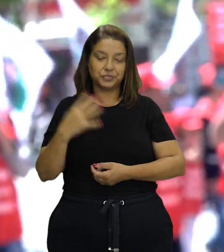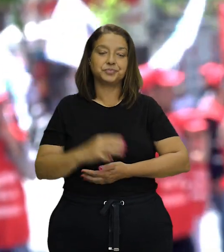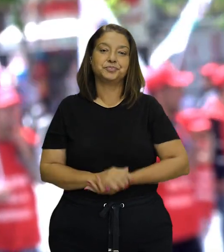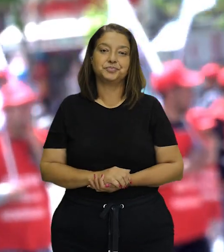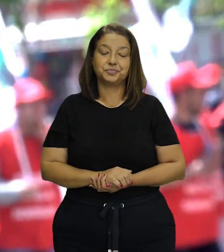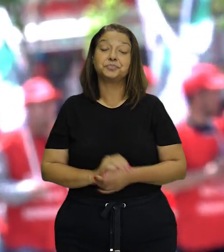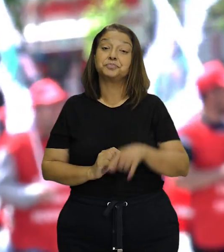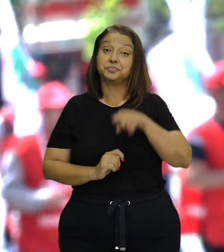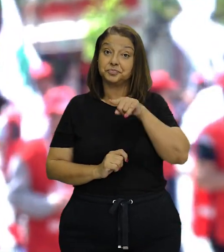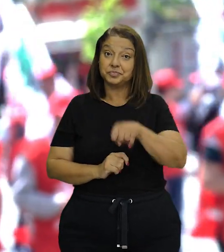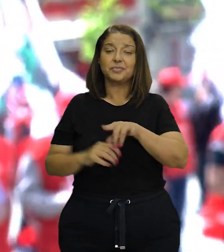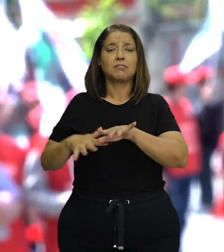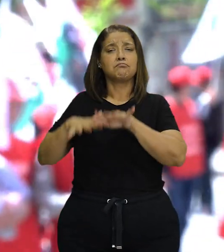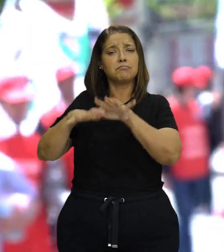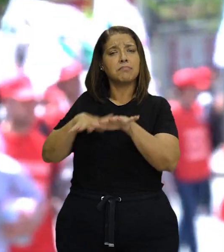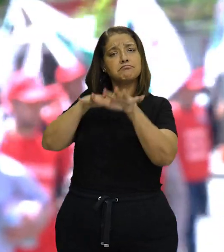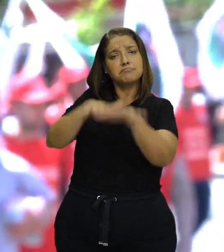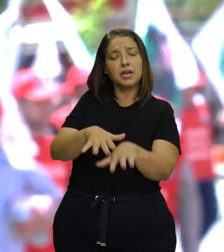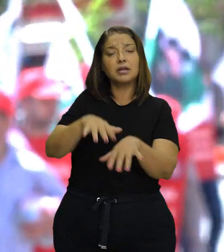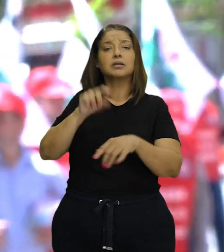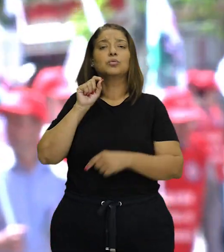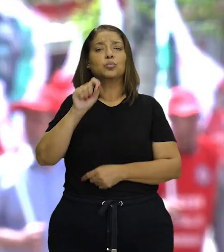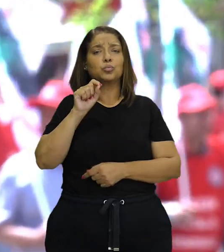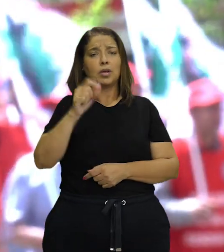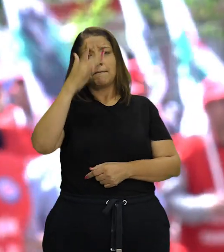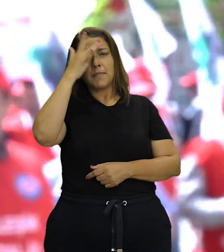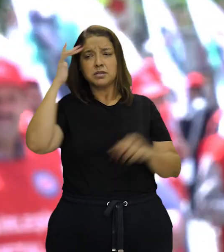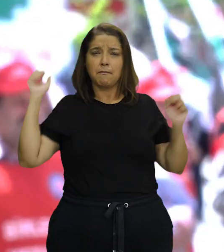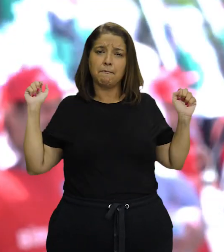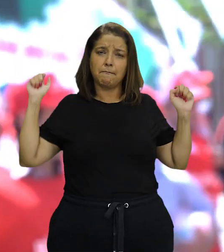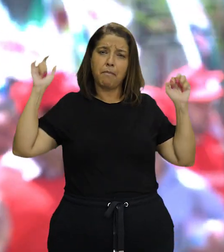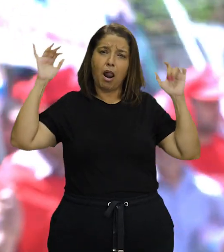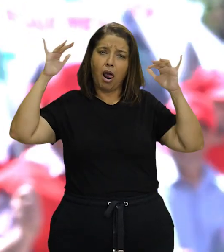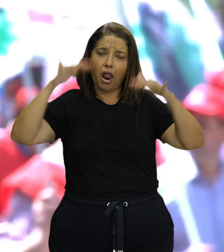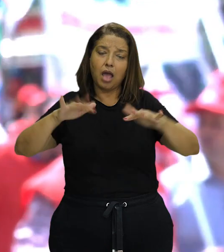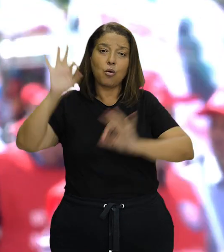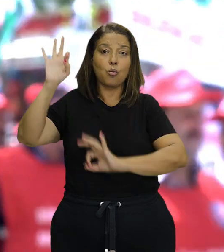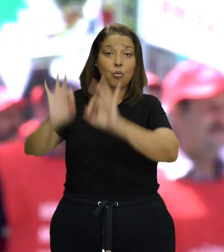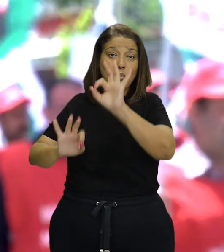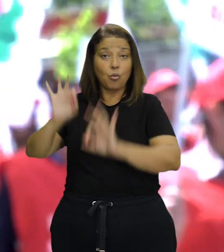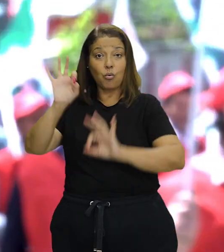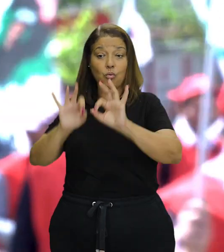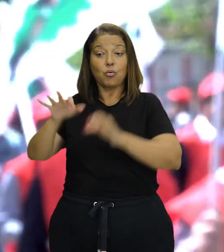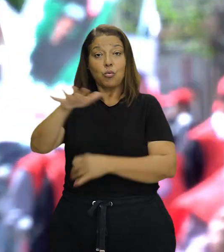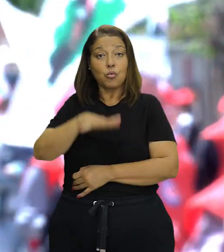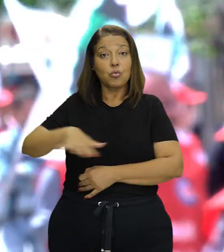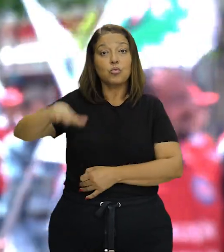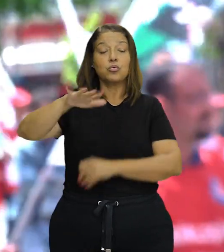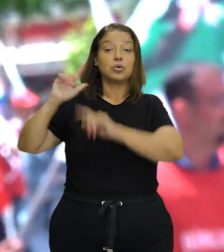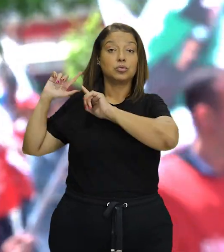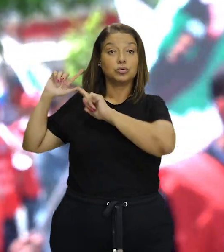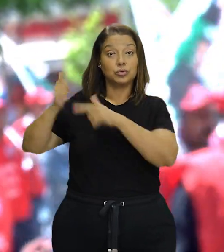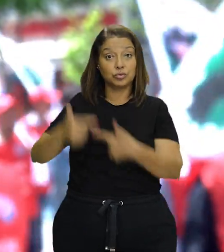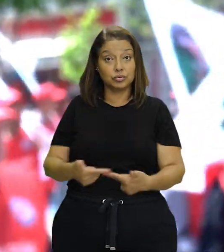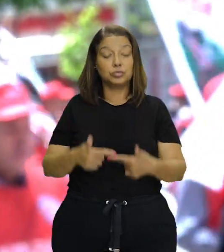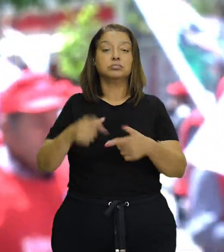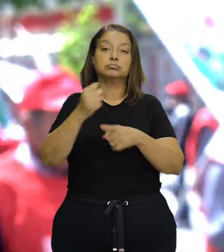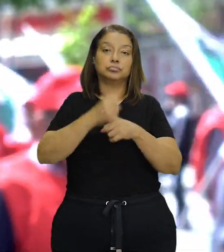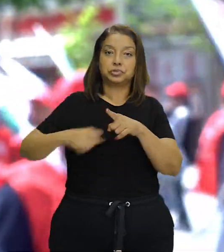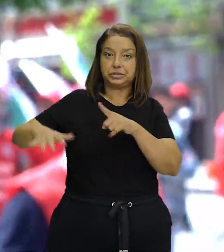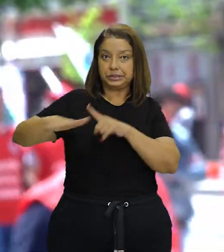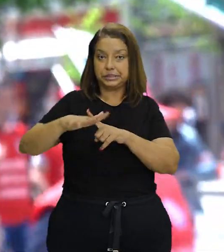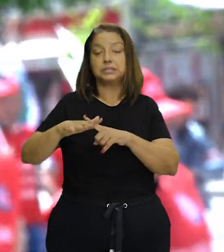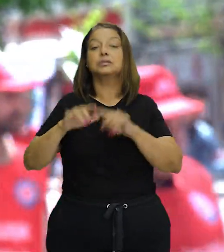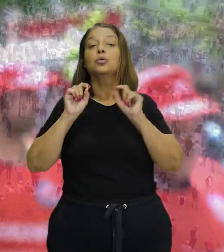1964. Essas manifestações de massa foram organizadas por setores conservadores da